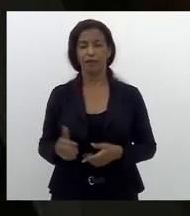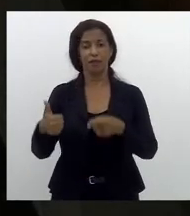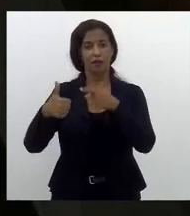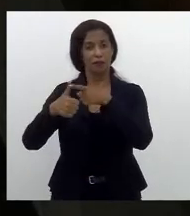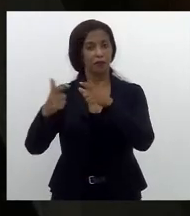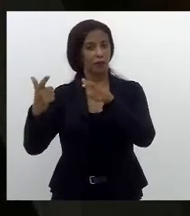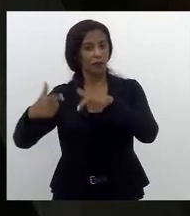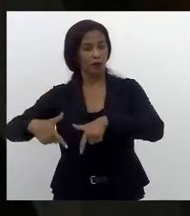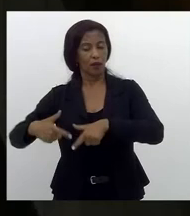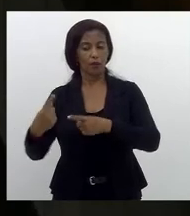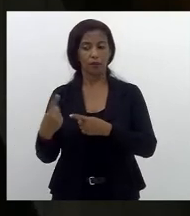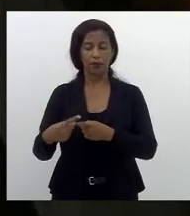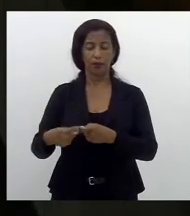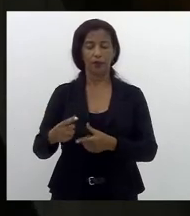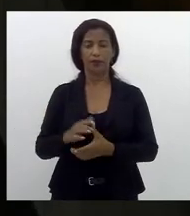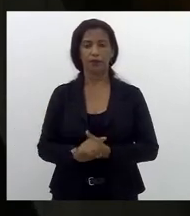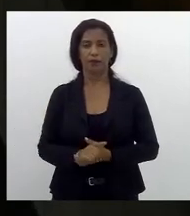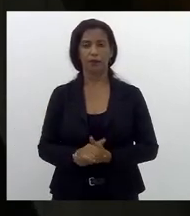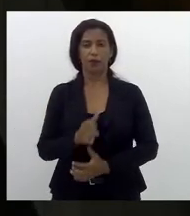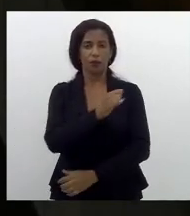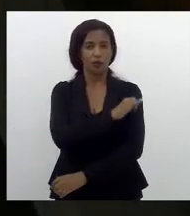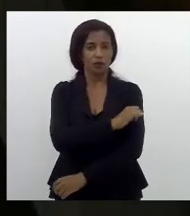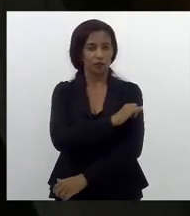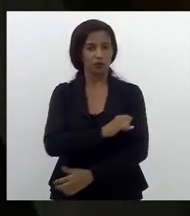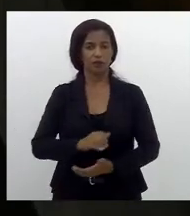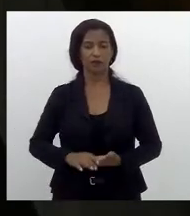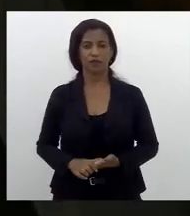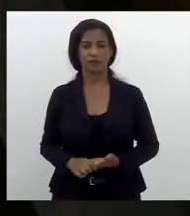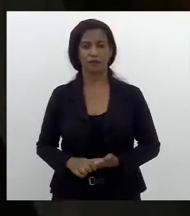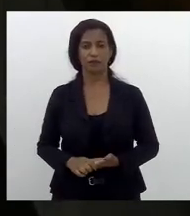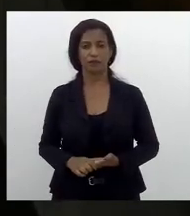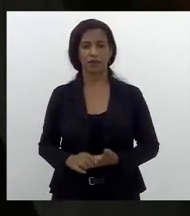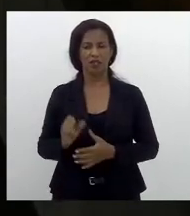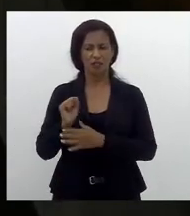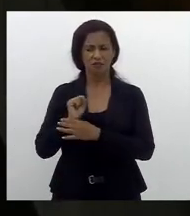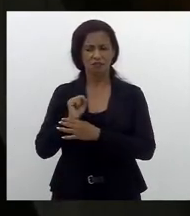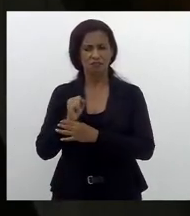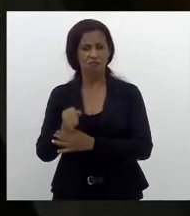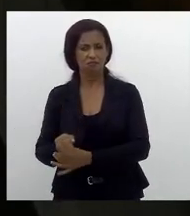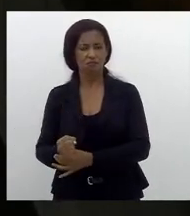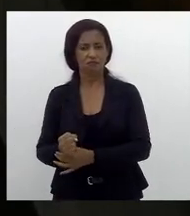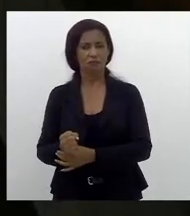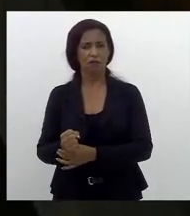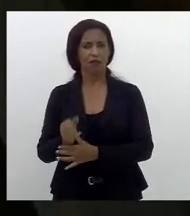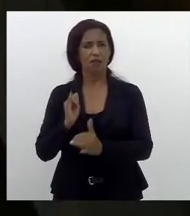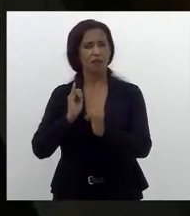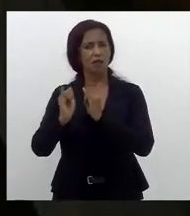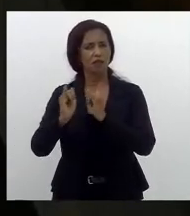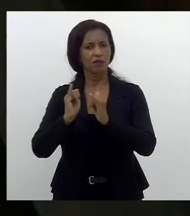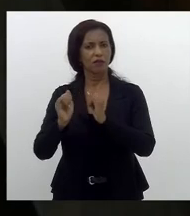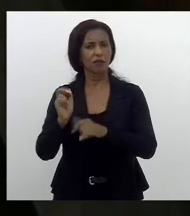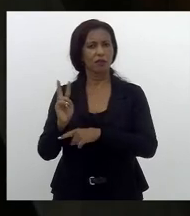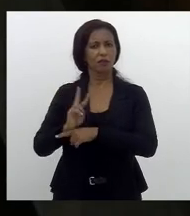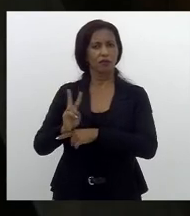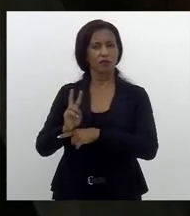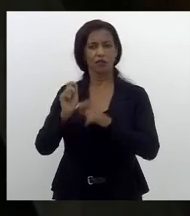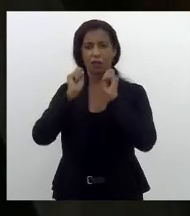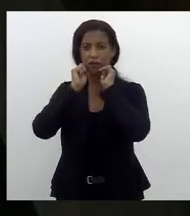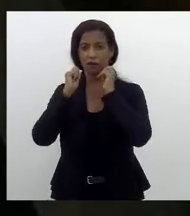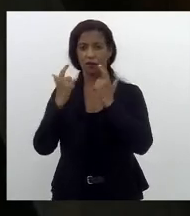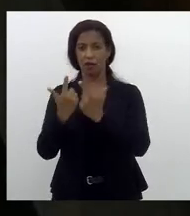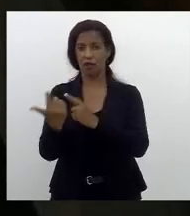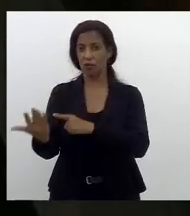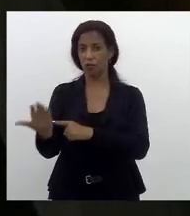lugar, porque o Rio de Janeiro é seguramente, e os dados da assessoria fiscal da Alerge